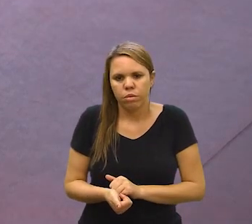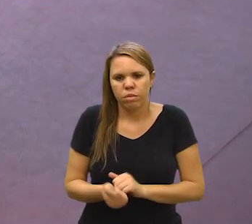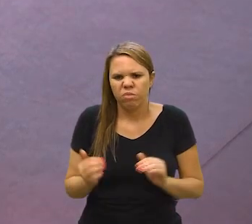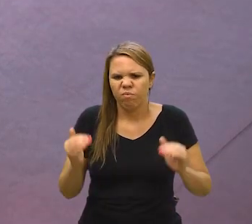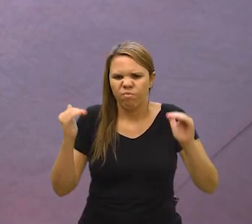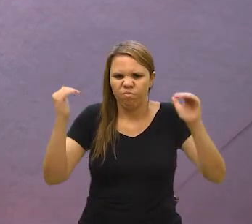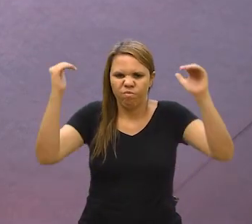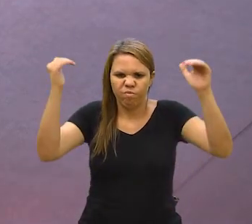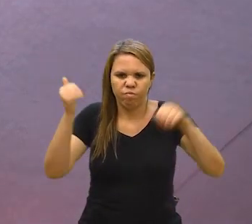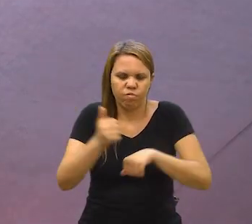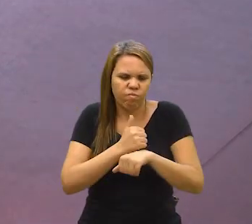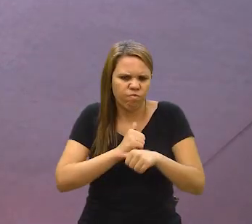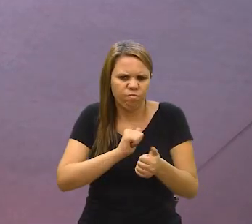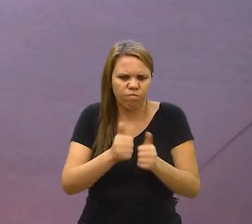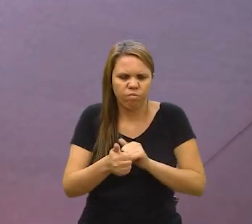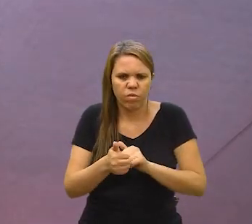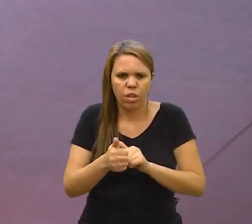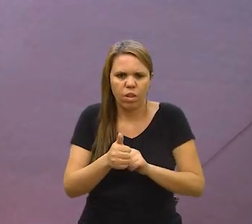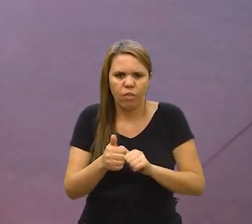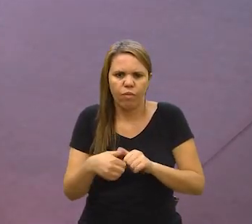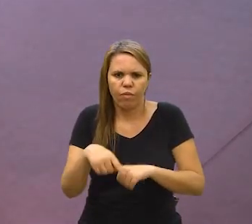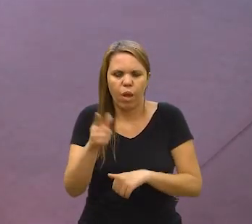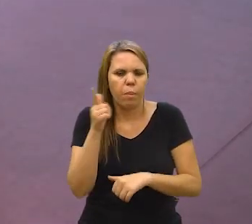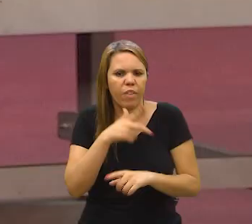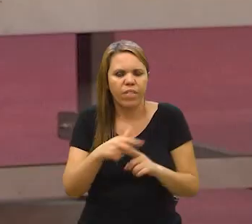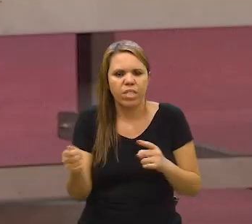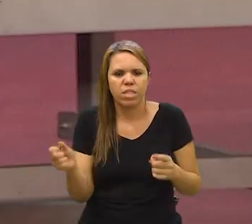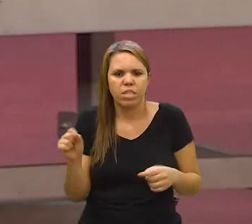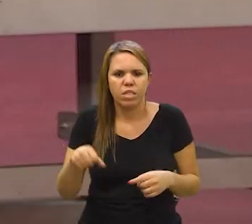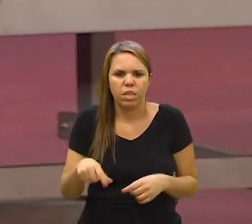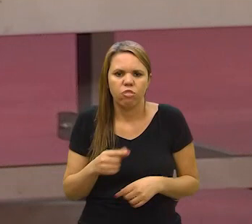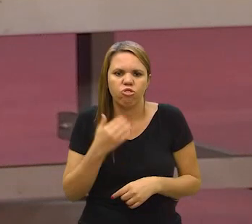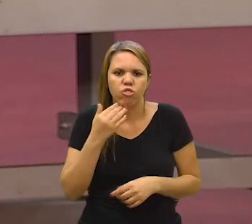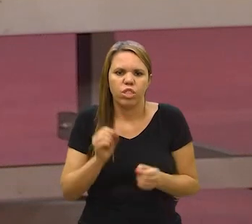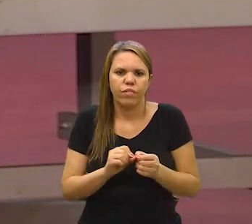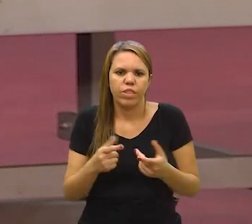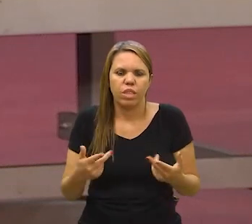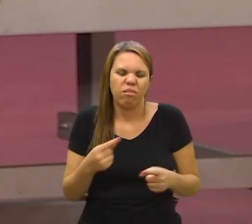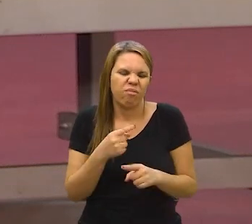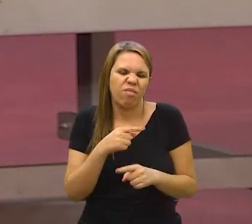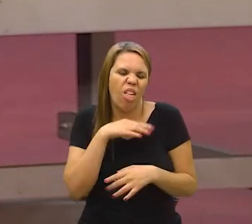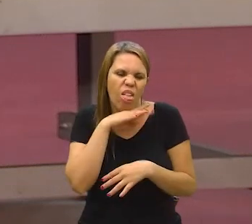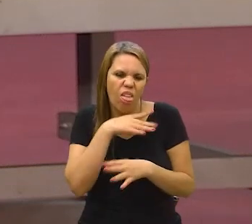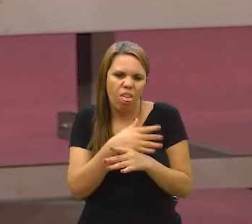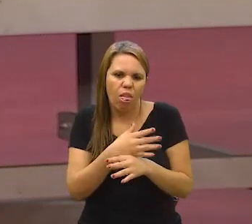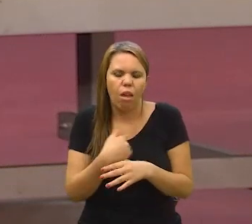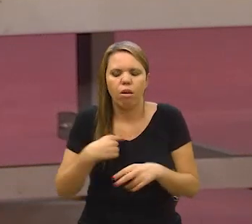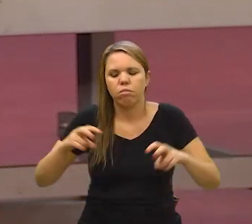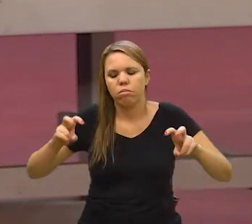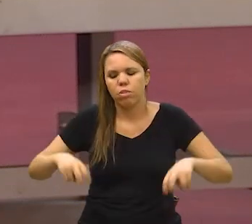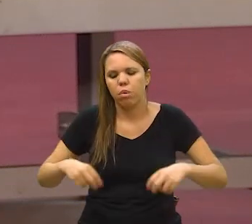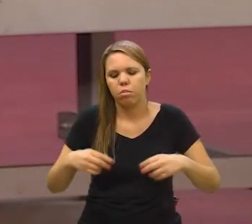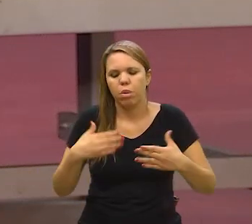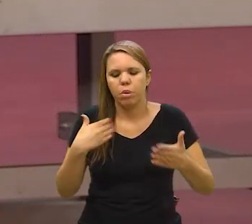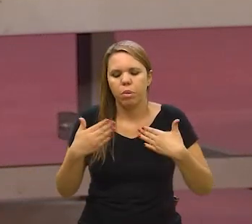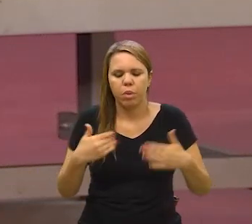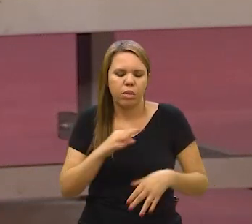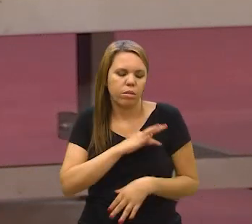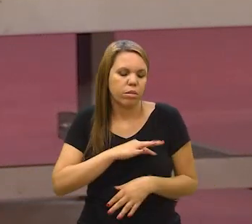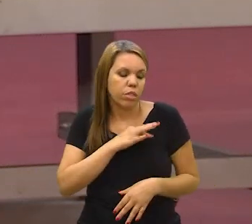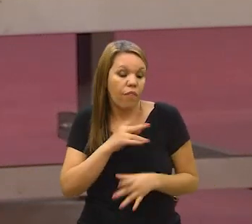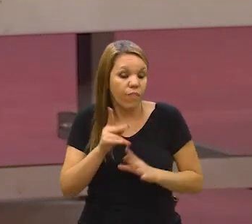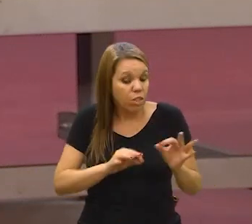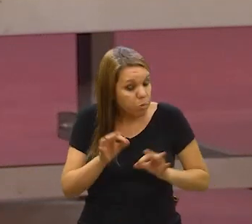alta performance, ou ele vai pro tudo ou nada, não adianta fazer meia boca. Daí eu sentei com o Paulo e conversei, a gente falou assim, não, vamos fazer